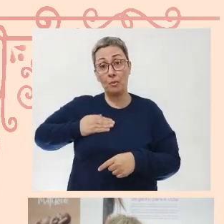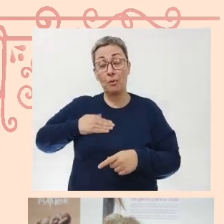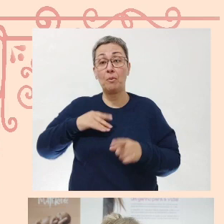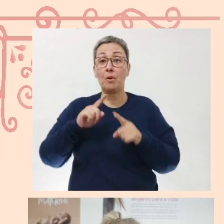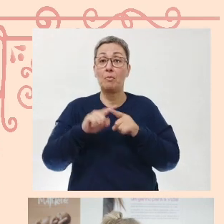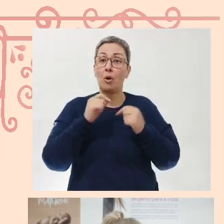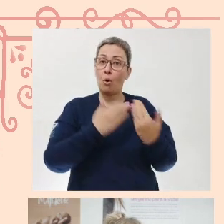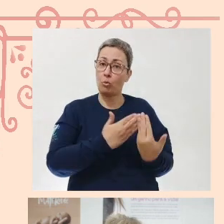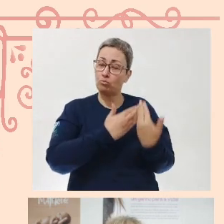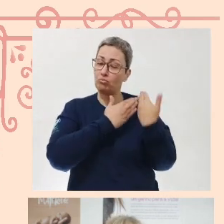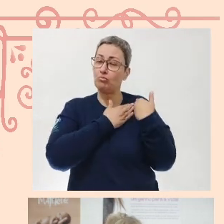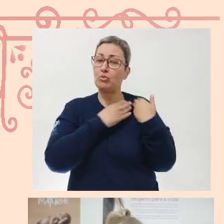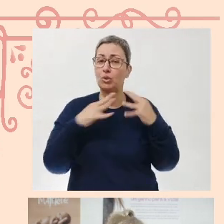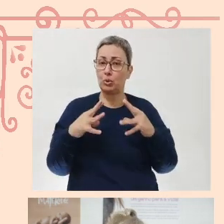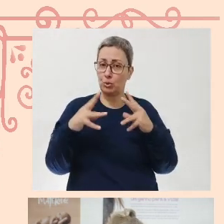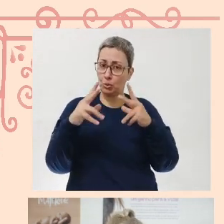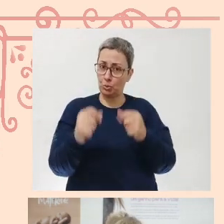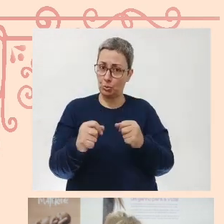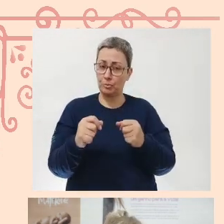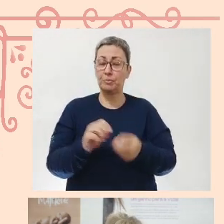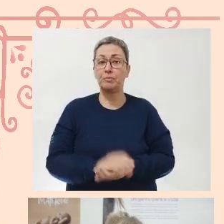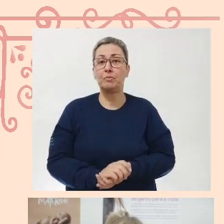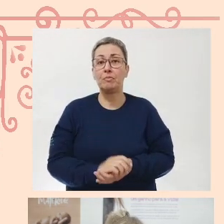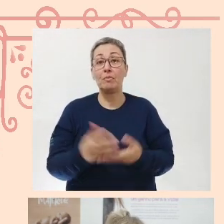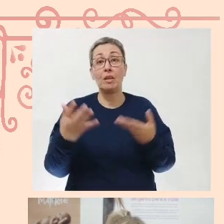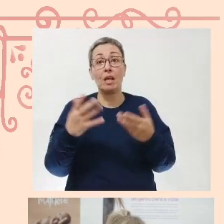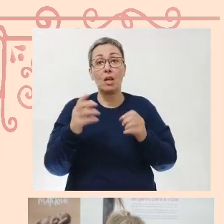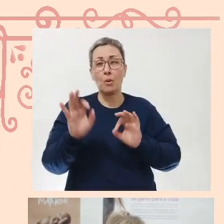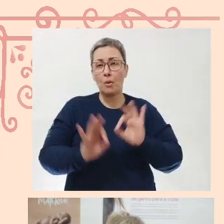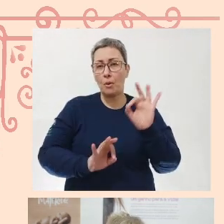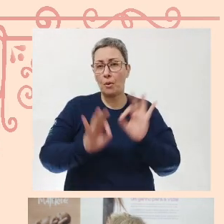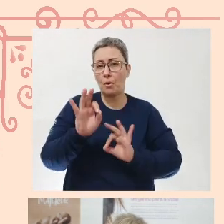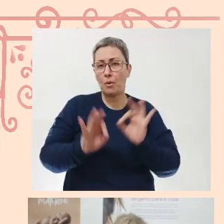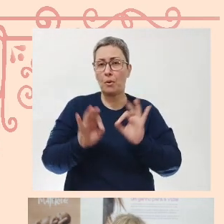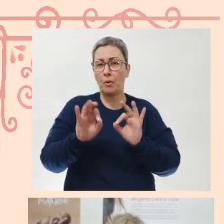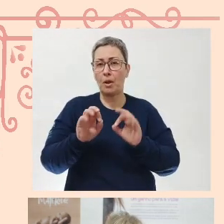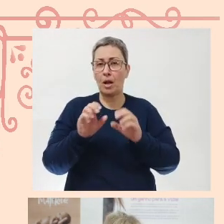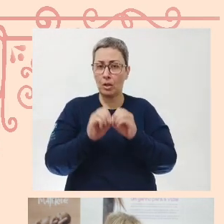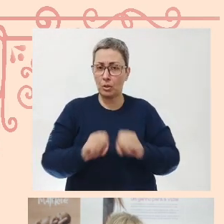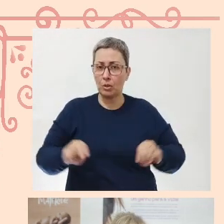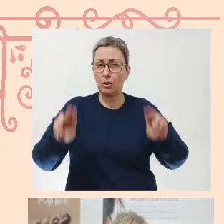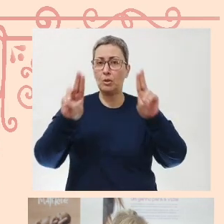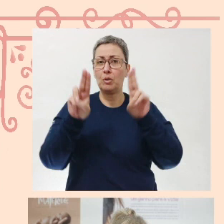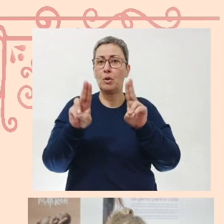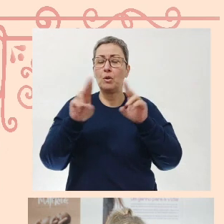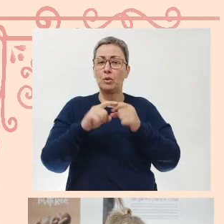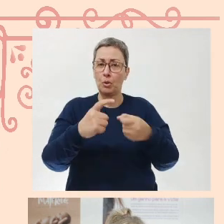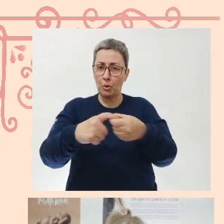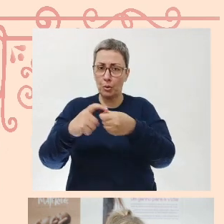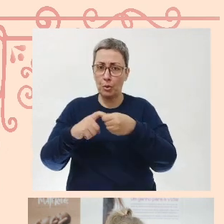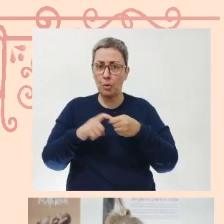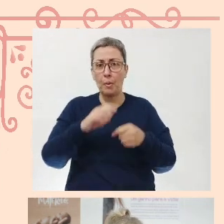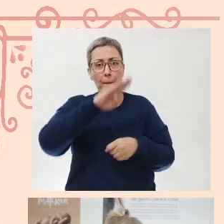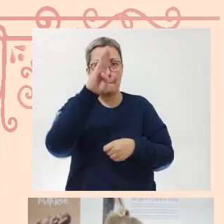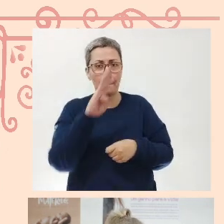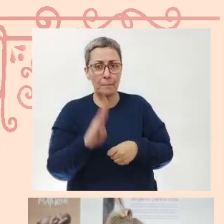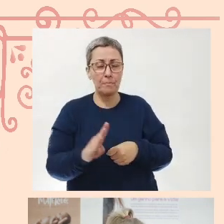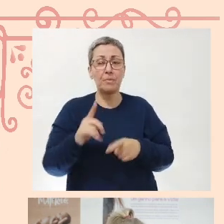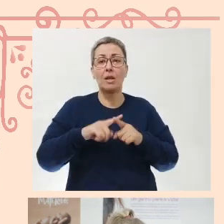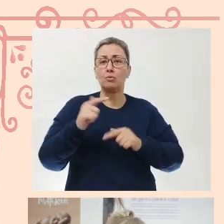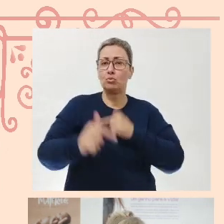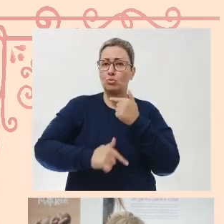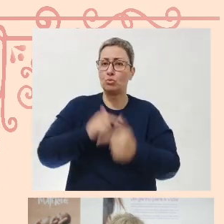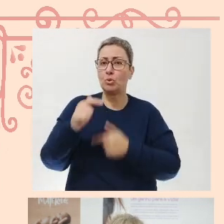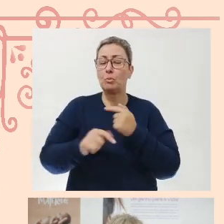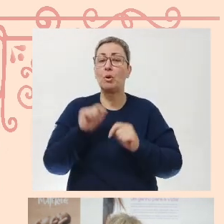a amamentação, uma responsabilidade de todos. A Organização das Nações Unidas e os seus parceiros no